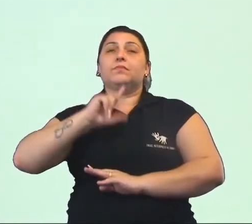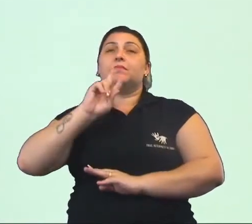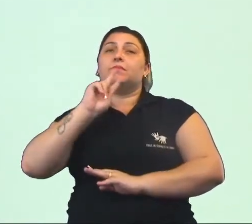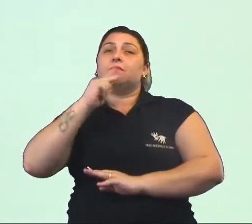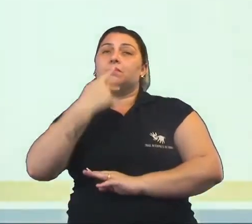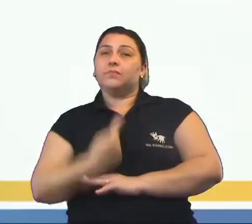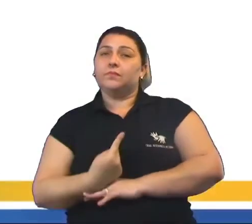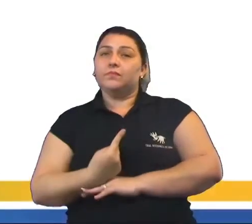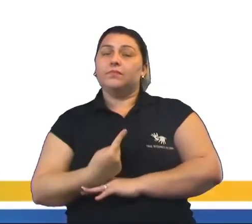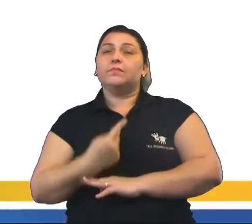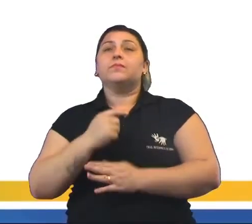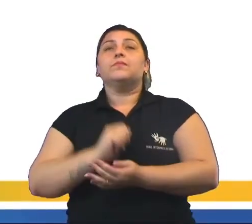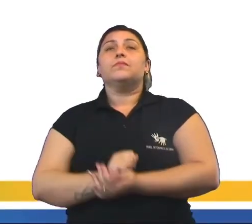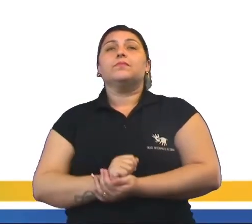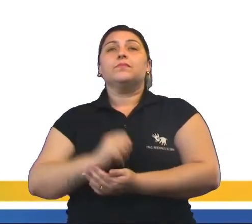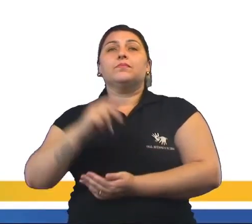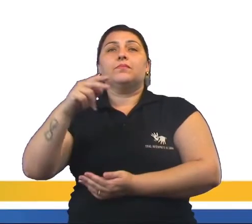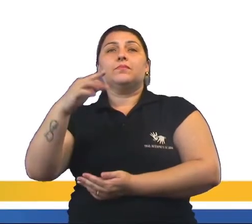Heródoto,